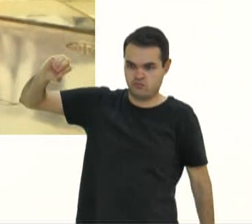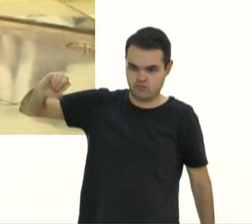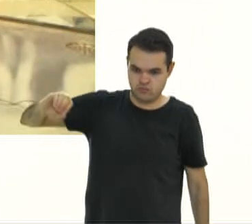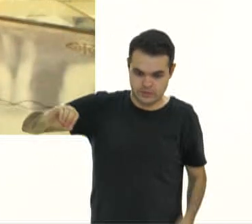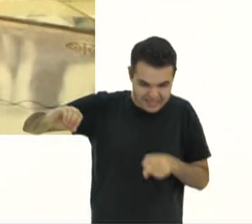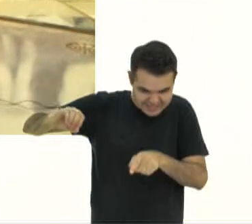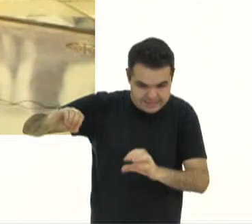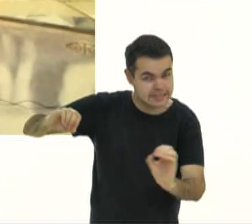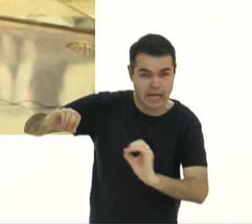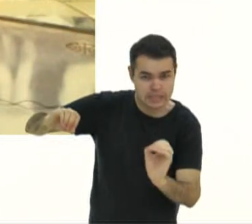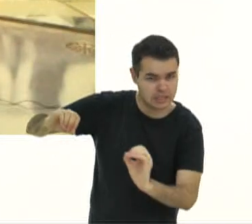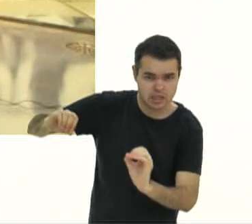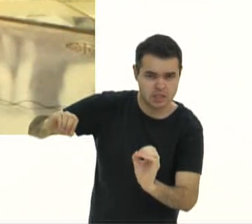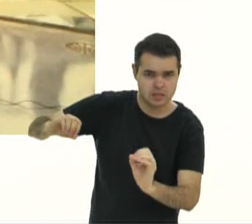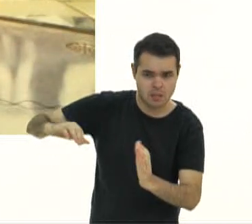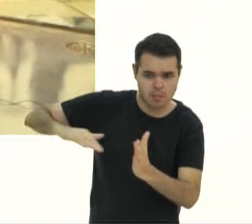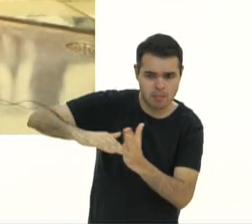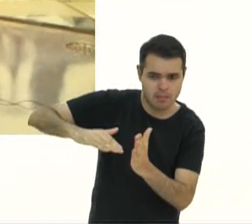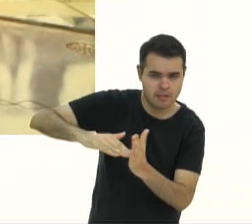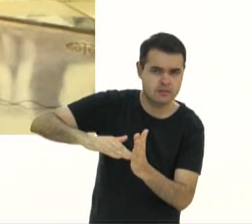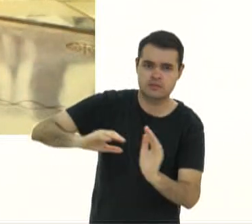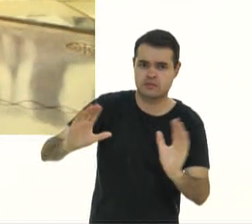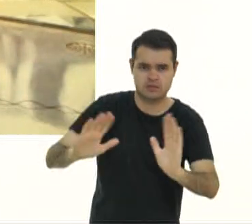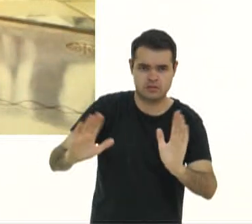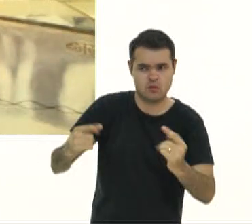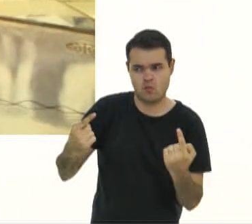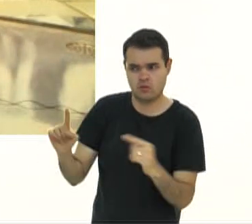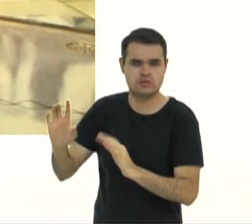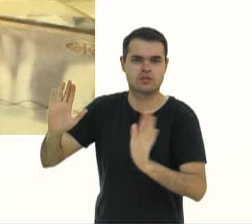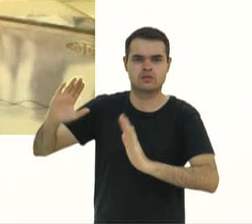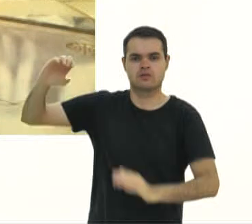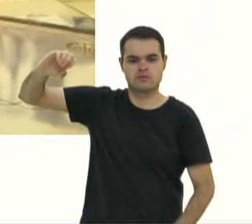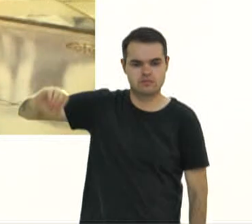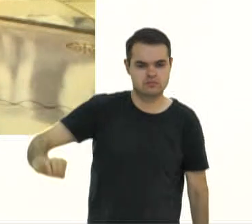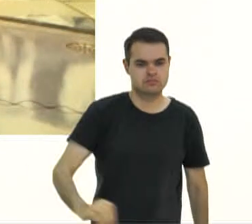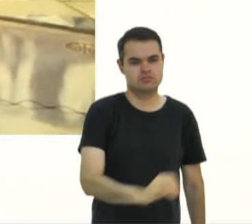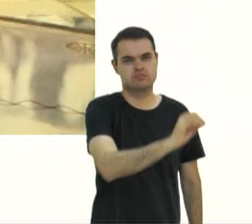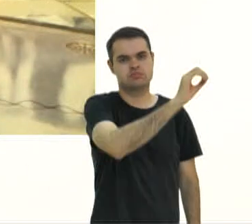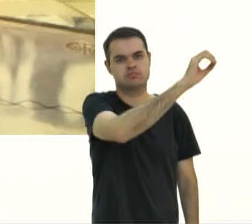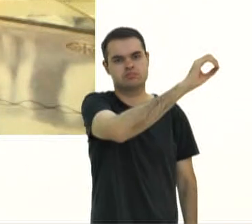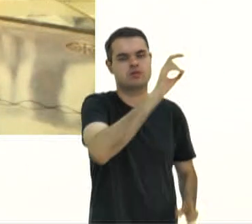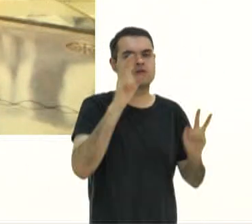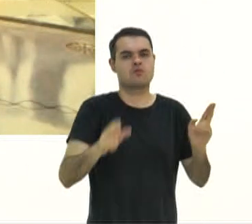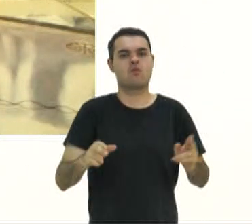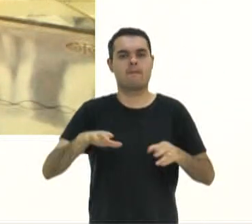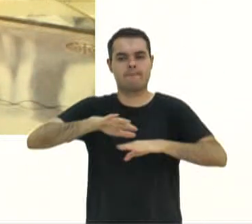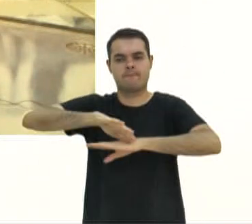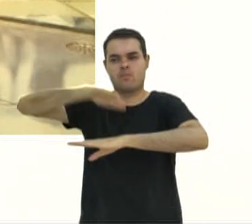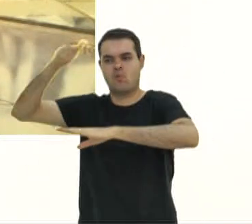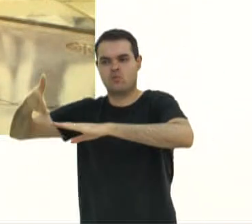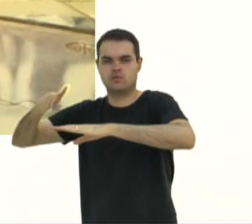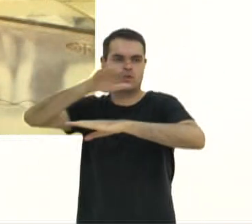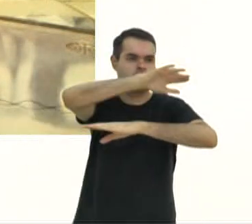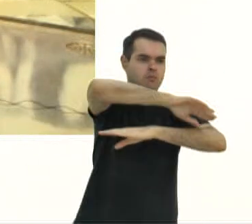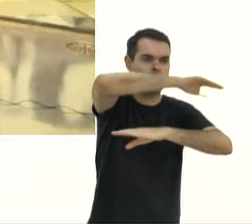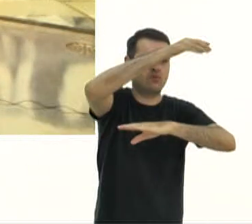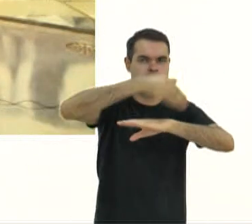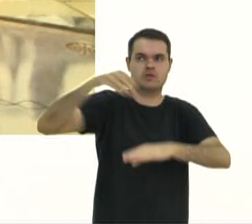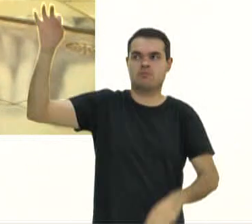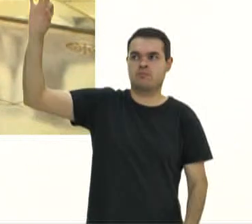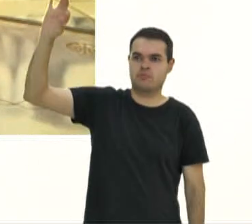nenhum tipo de oposição, é chegar no topo da outra montanha, não é? Isso, na ideia de